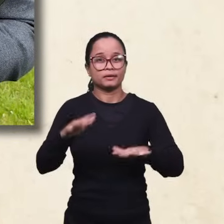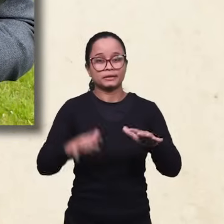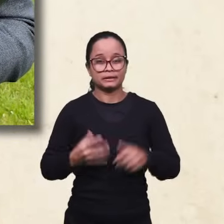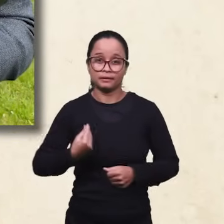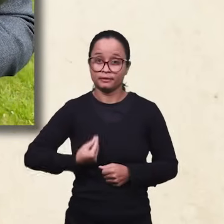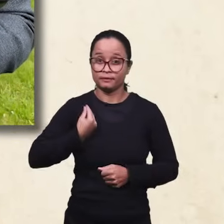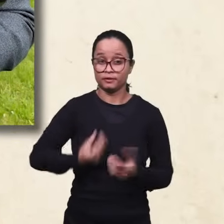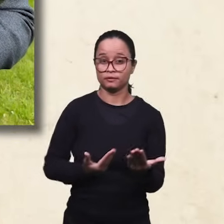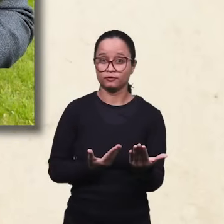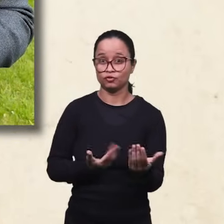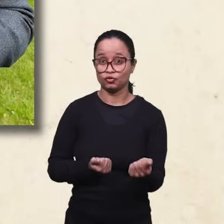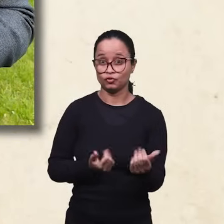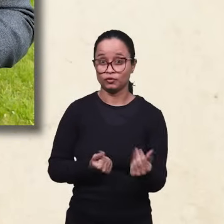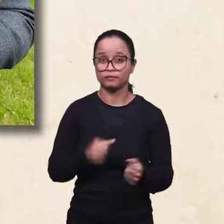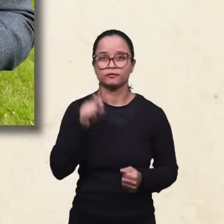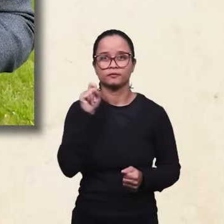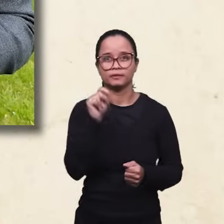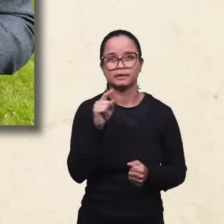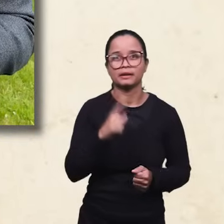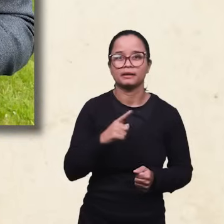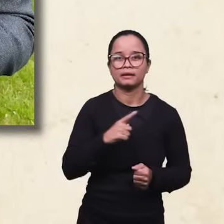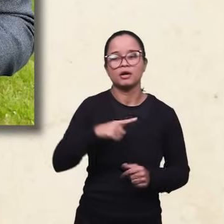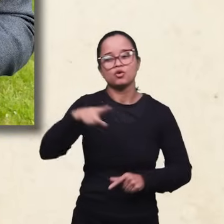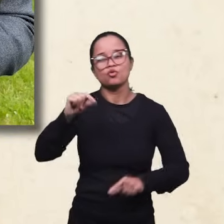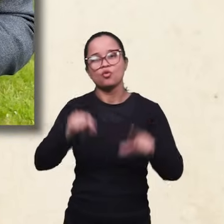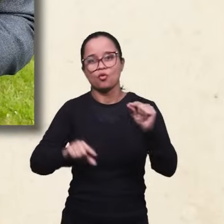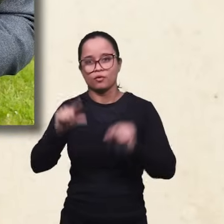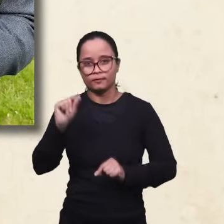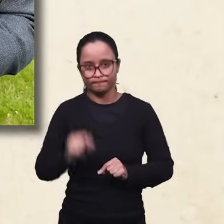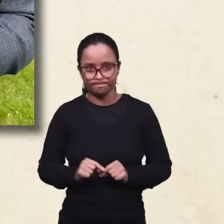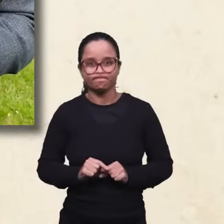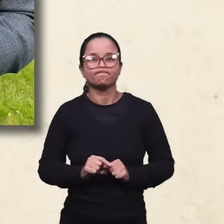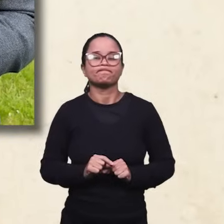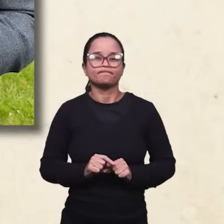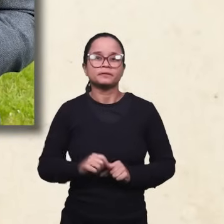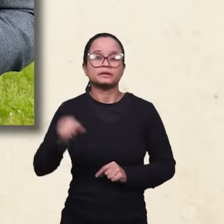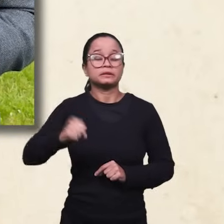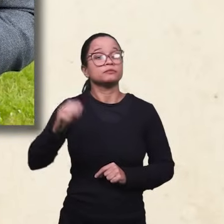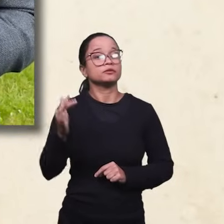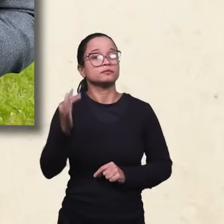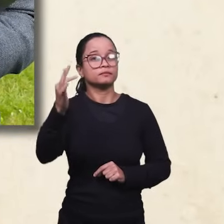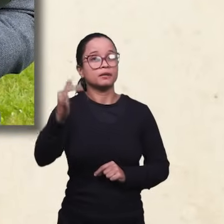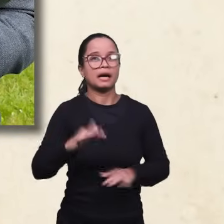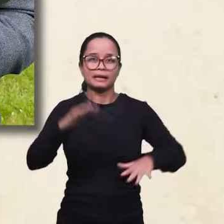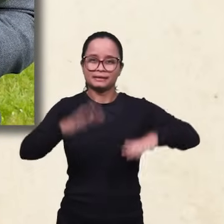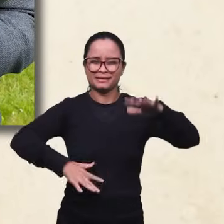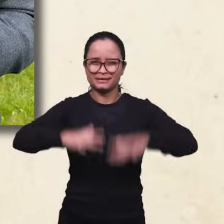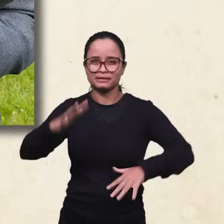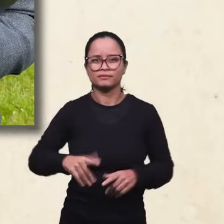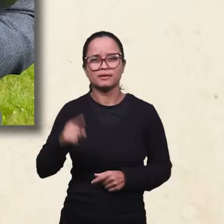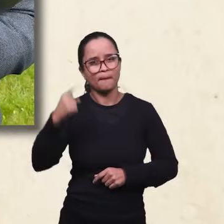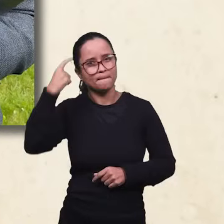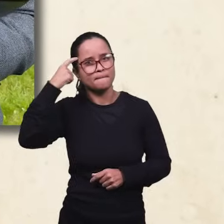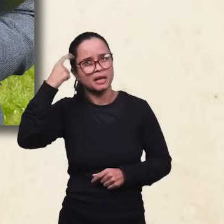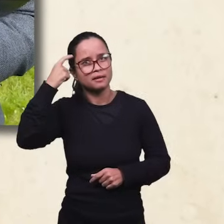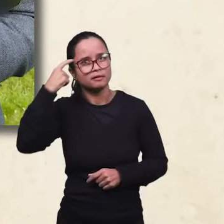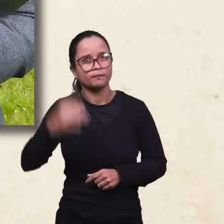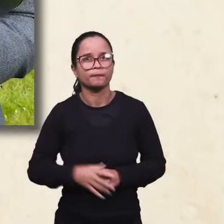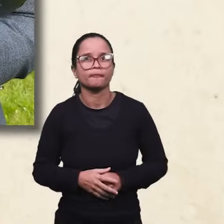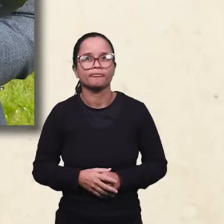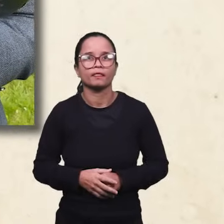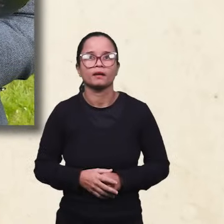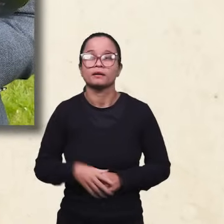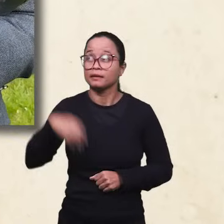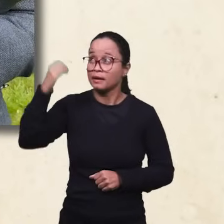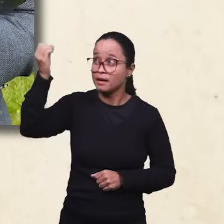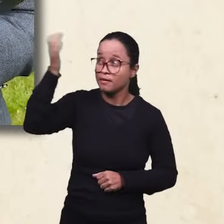vezes, na vida do jovem, vocês têm decisões para fazer para o futuro. E às vezes, vocês vão pensar que Deus ele